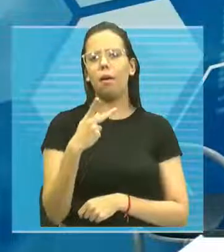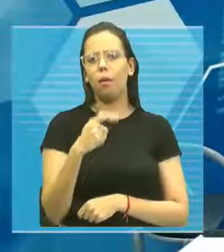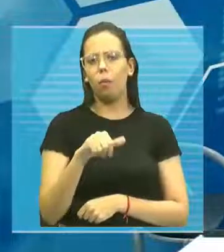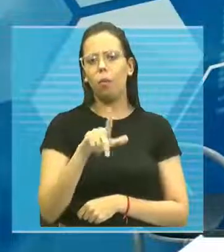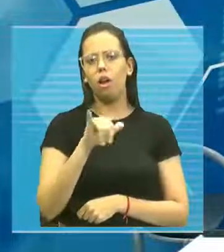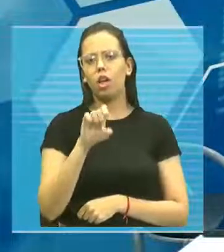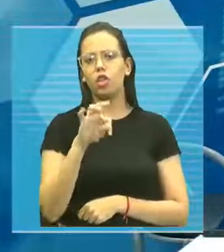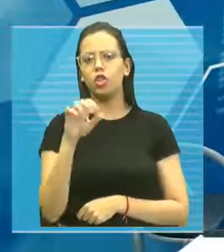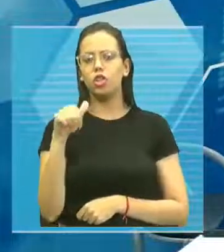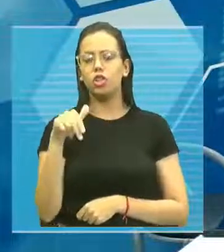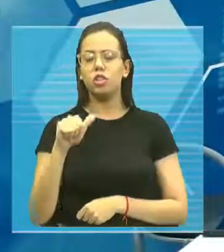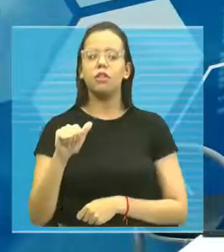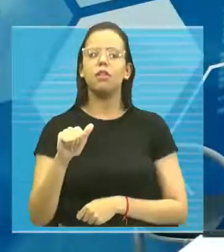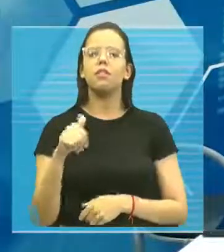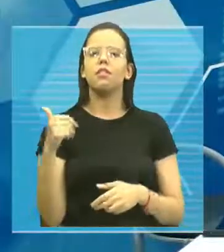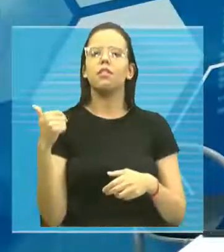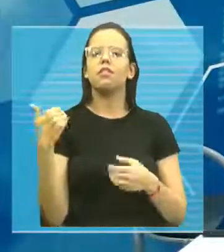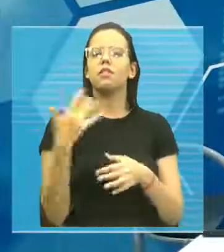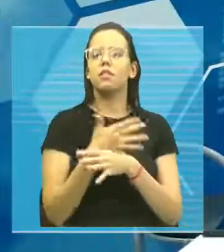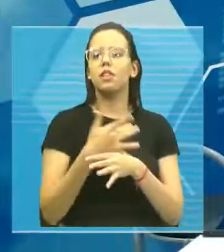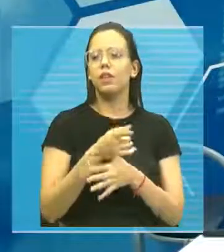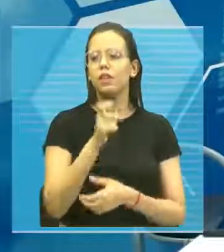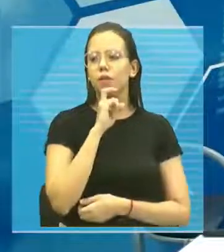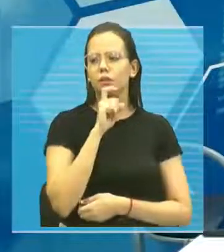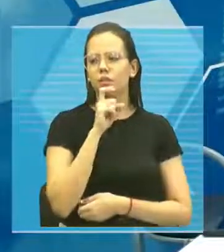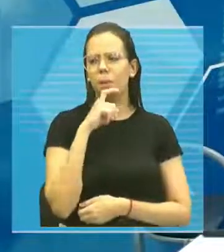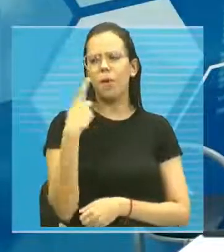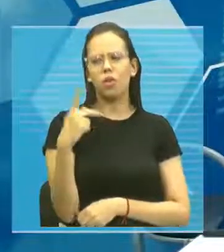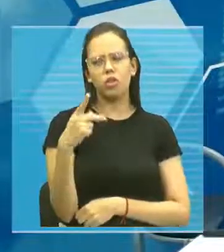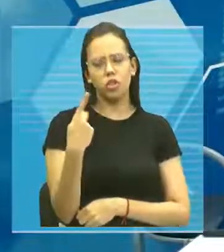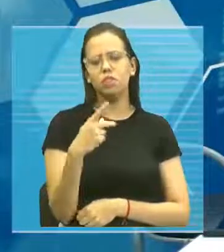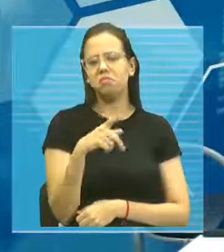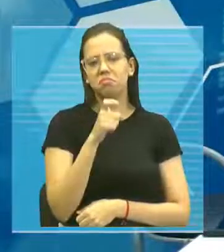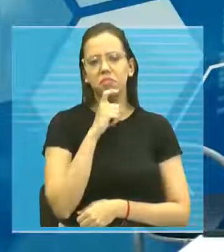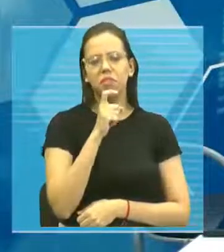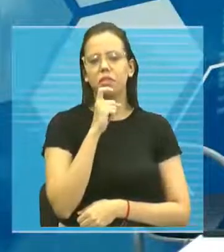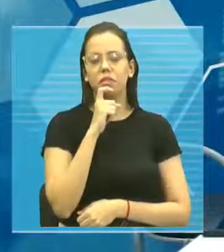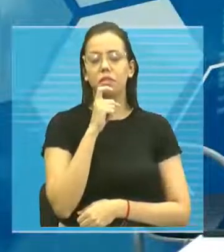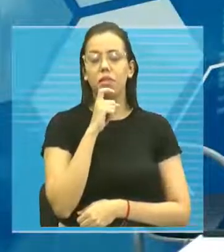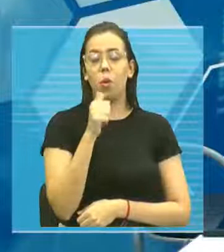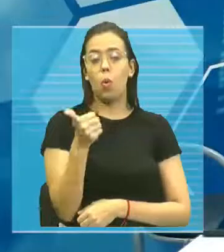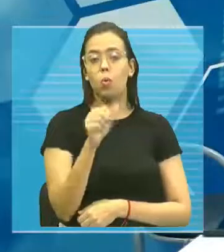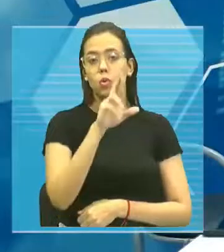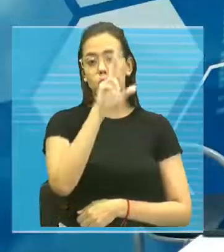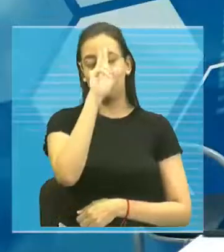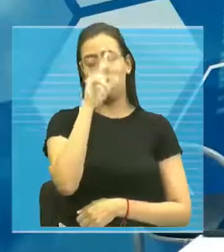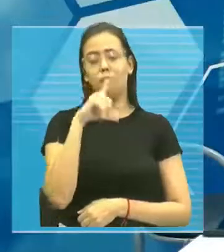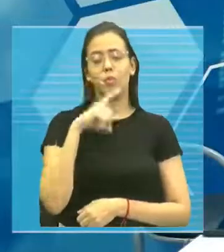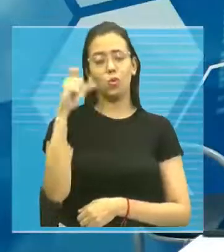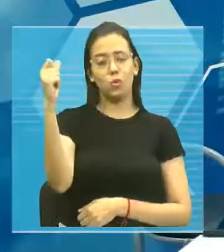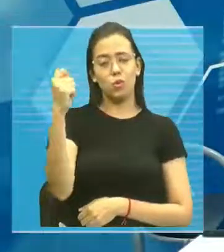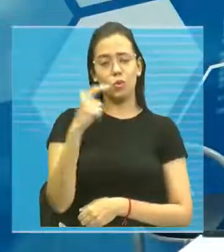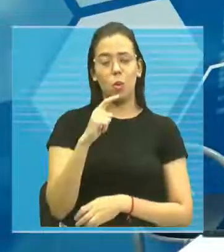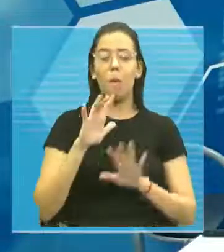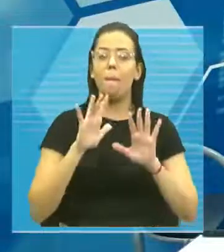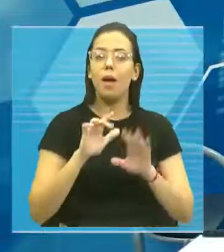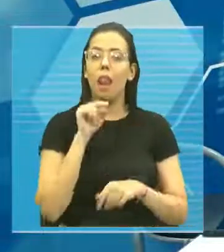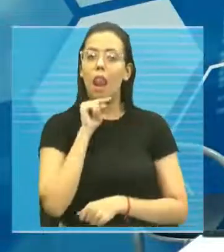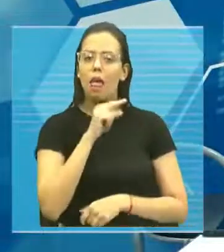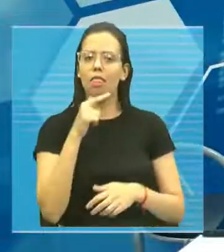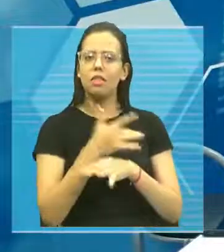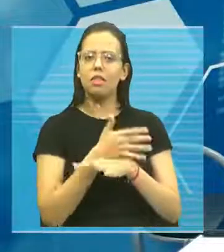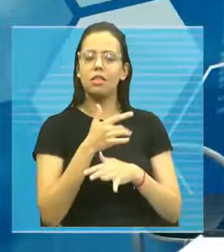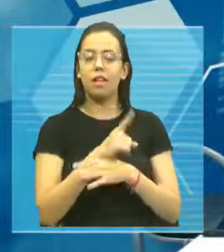cidade fria 11 horas da manhã no calor do terror do Sol do meio-dia o frio